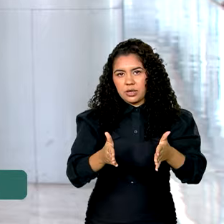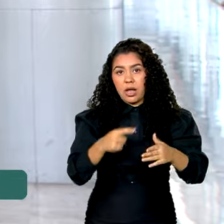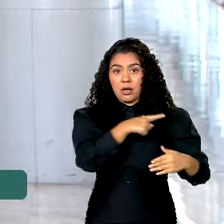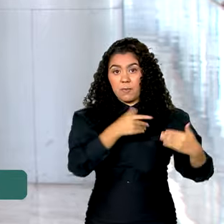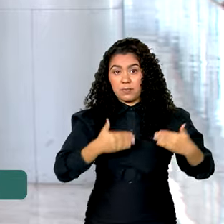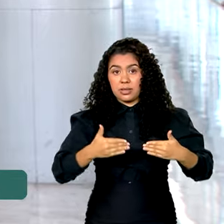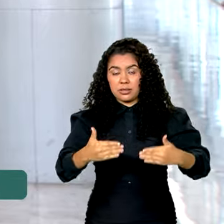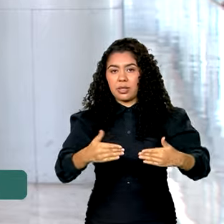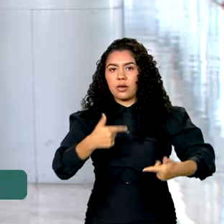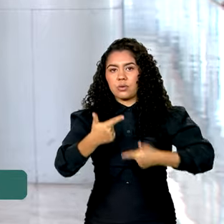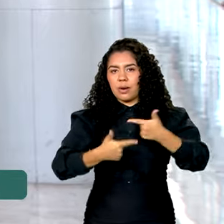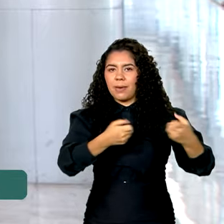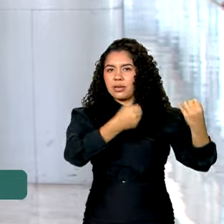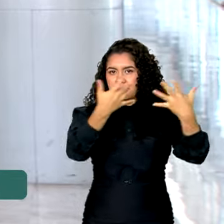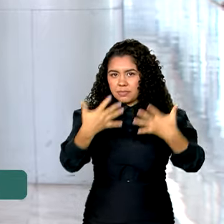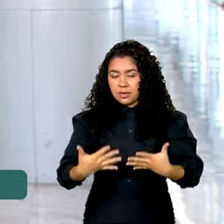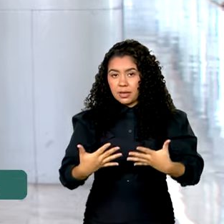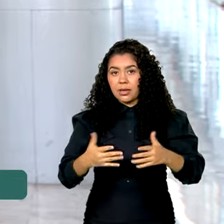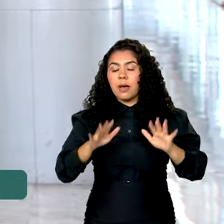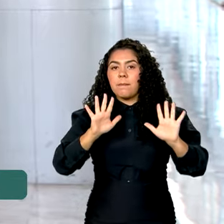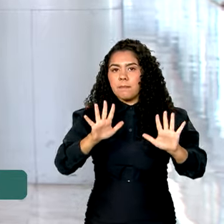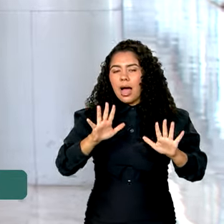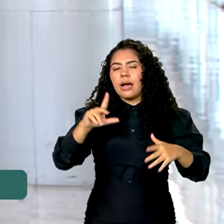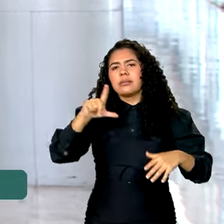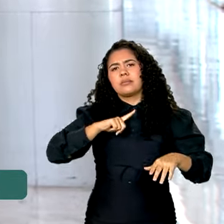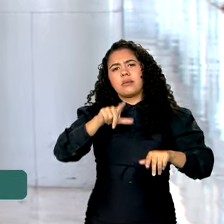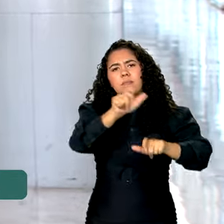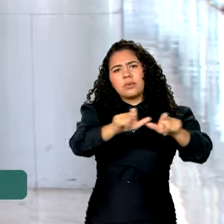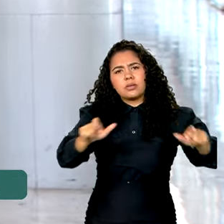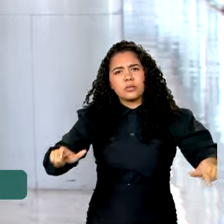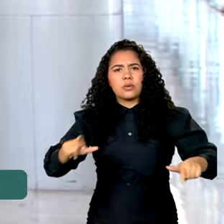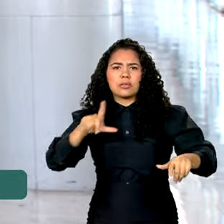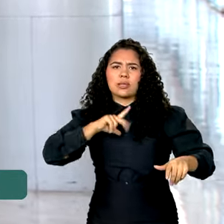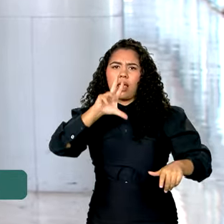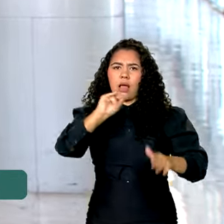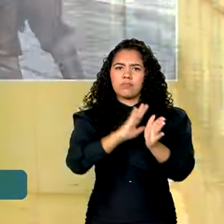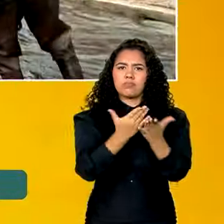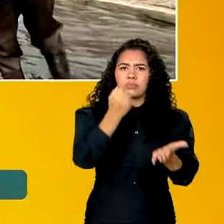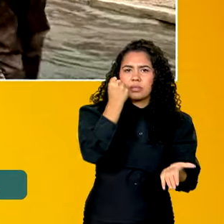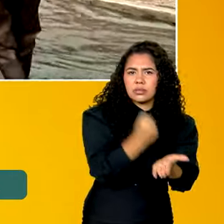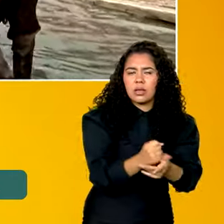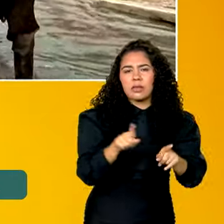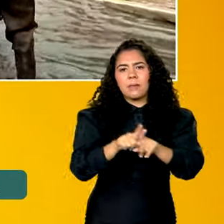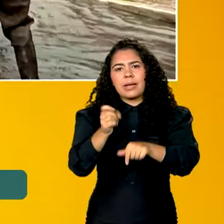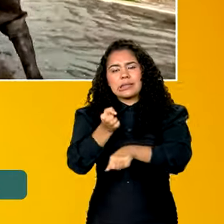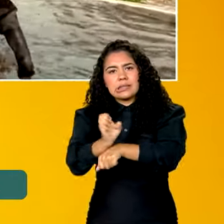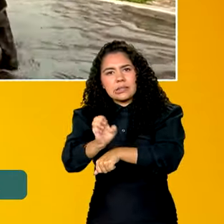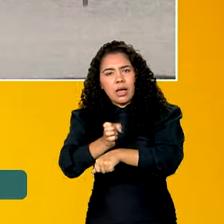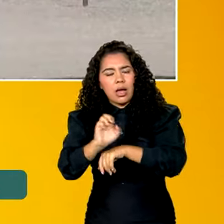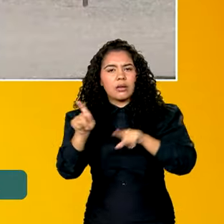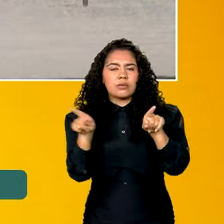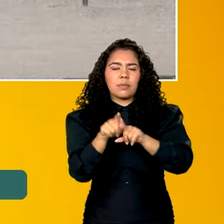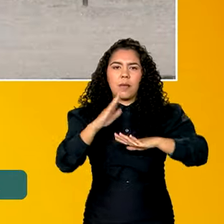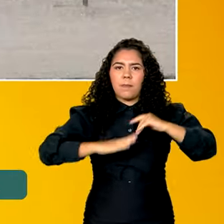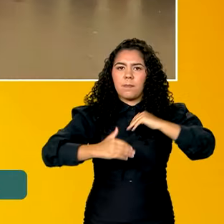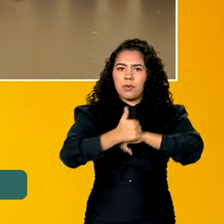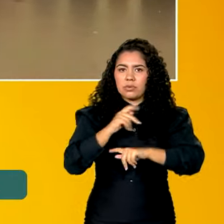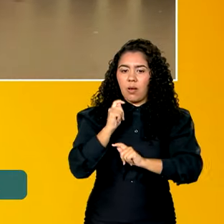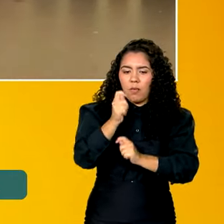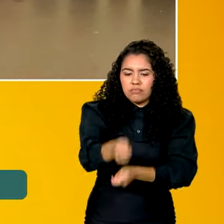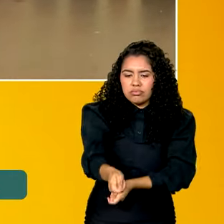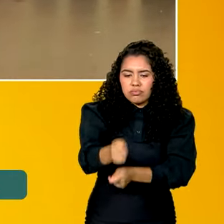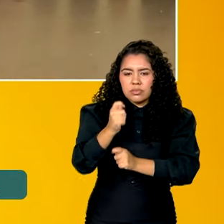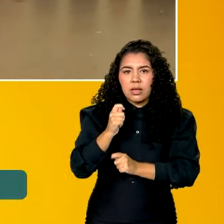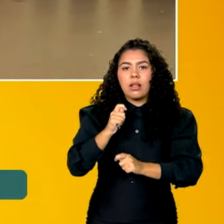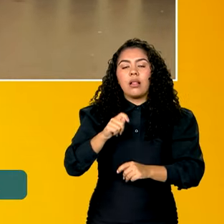e Emprego. Com a medida, trabalhadores formais, estagiários registrados e pescadores artesanais do Estado vão receber